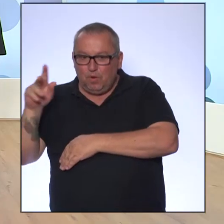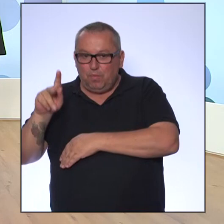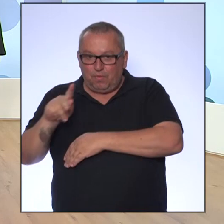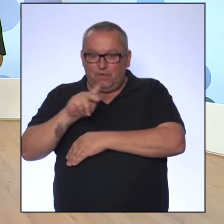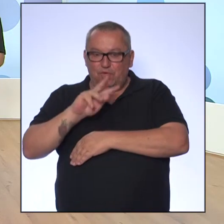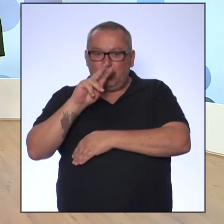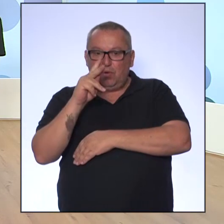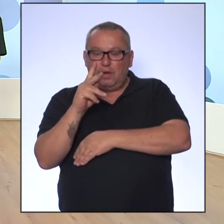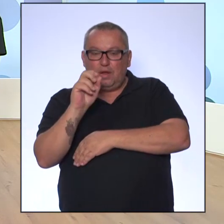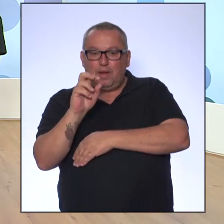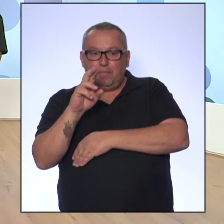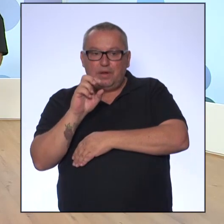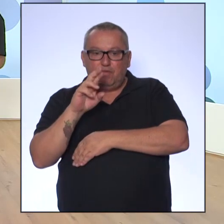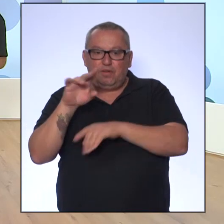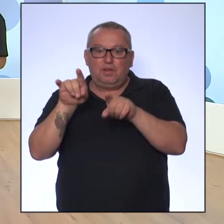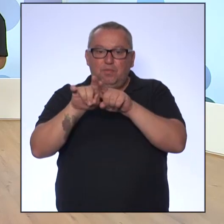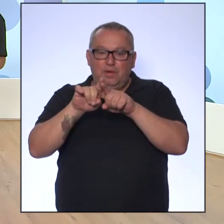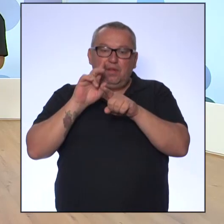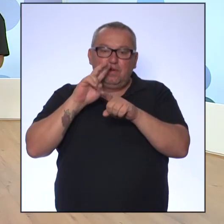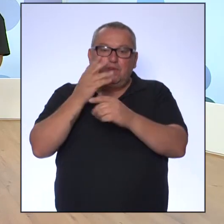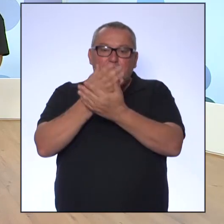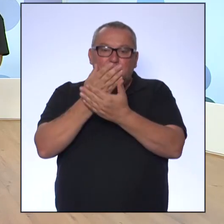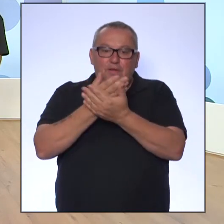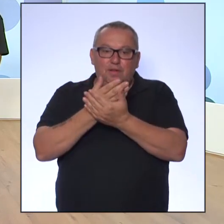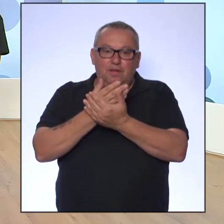Alexandre João, que irá conduzir esta aula.